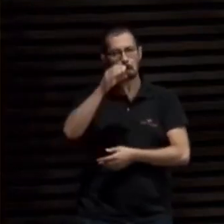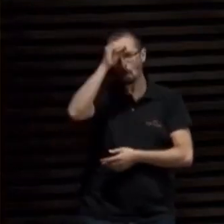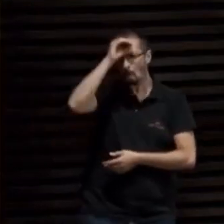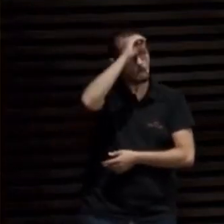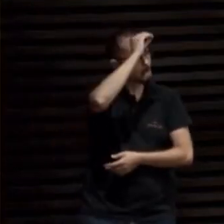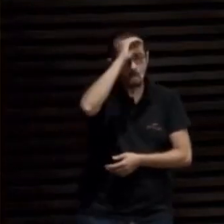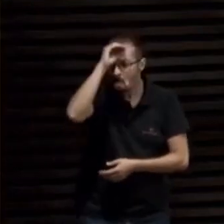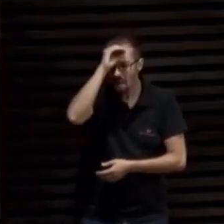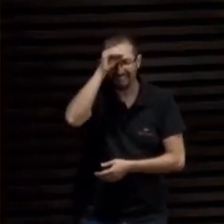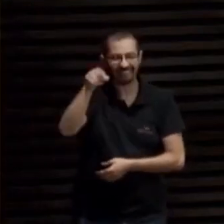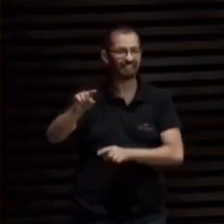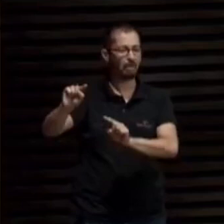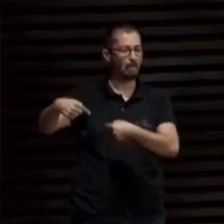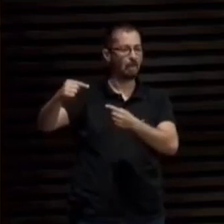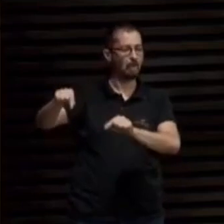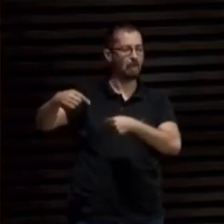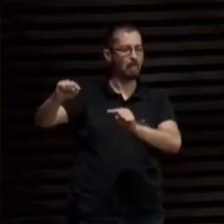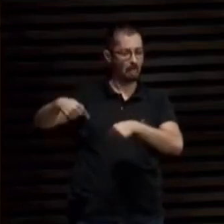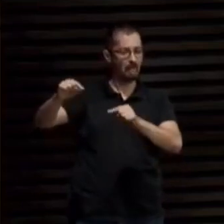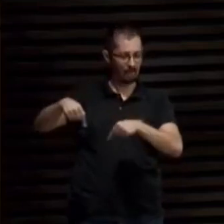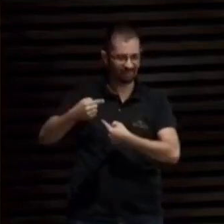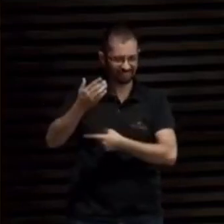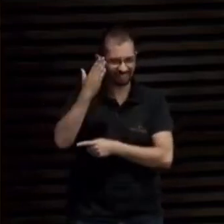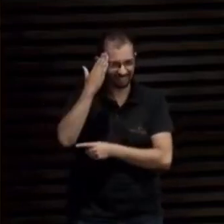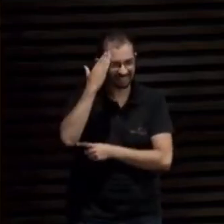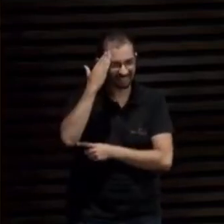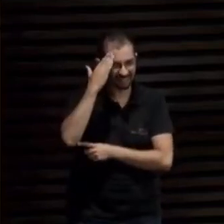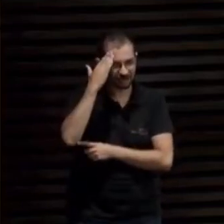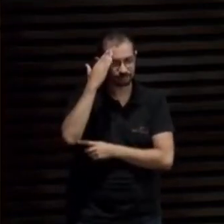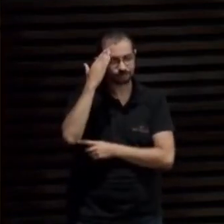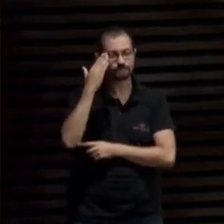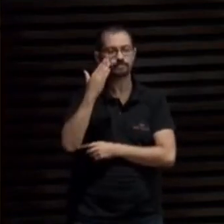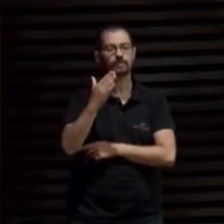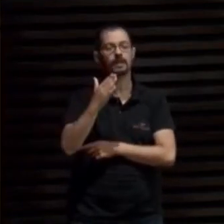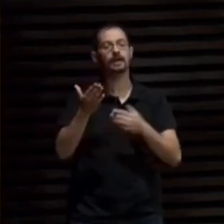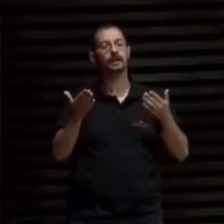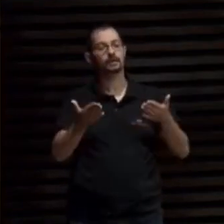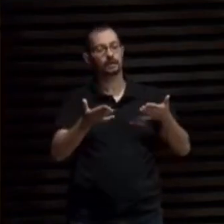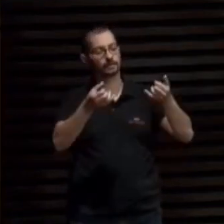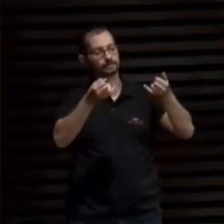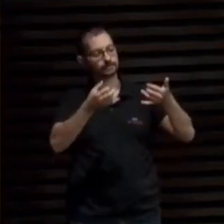que tira de nós todo o direito e todo o desejo de competição.